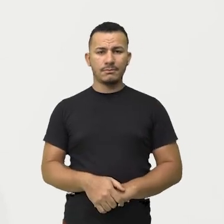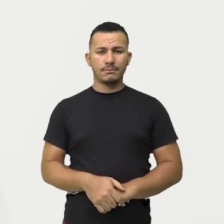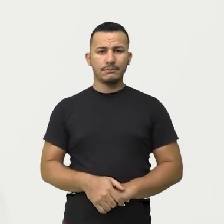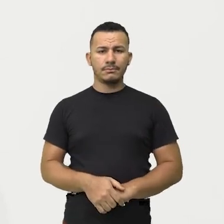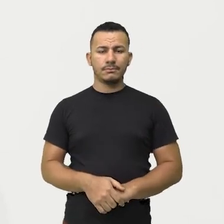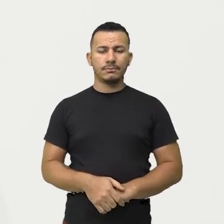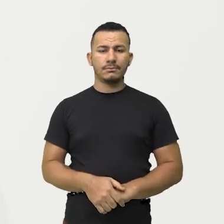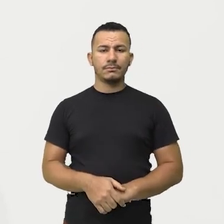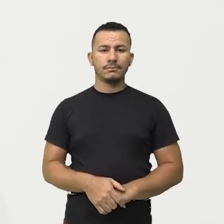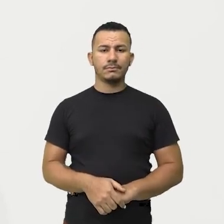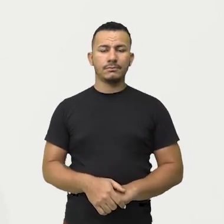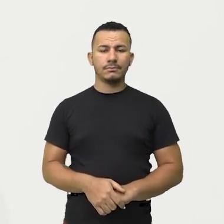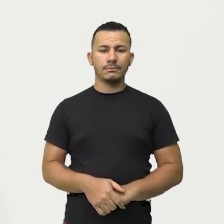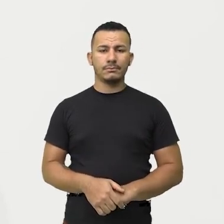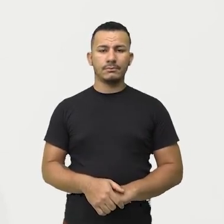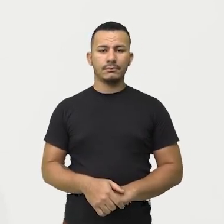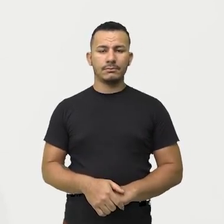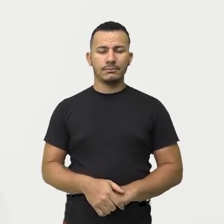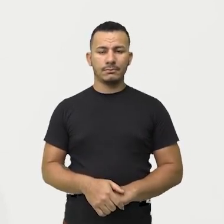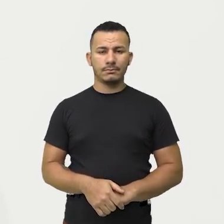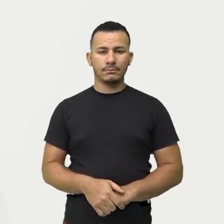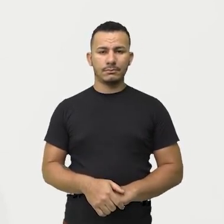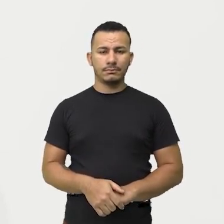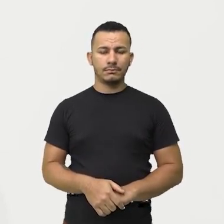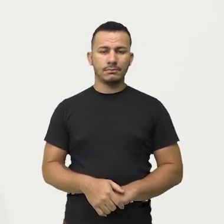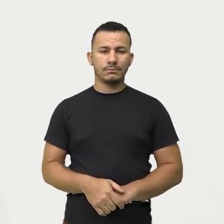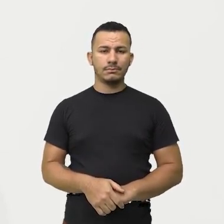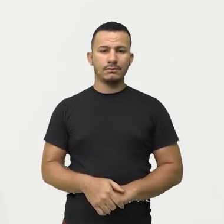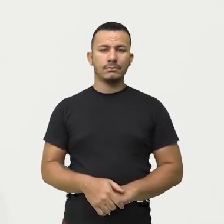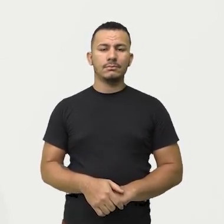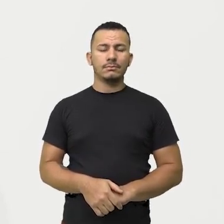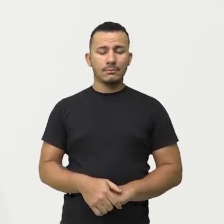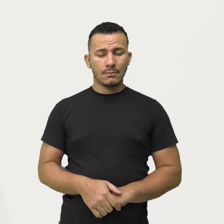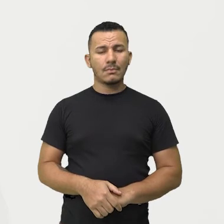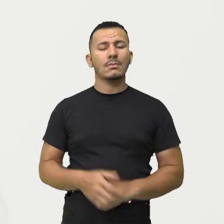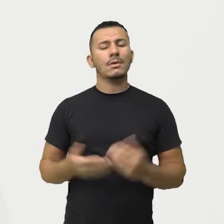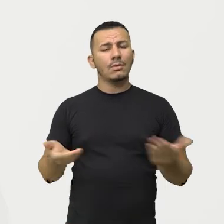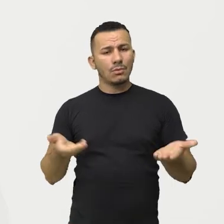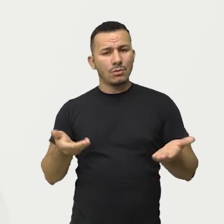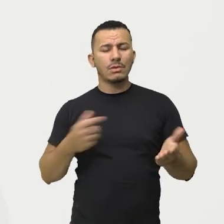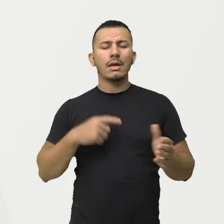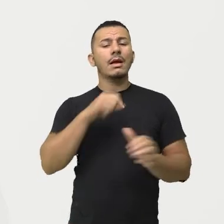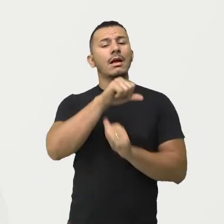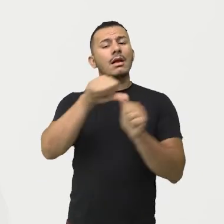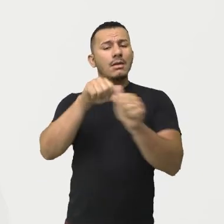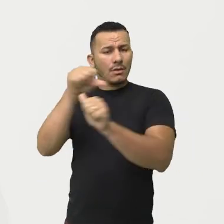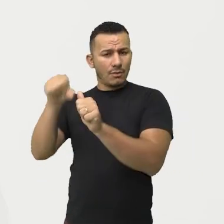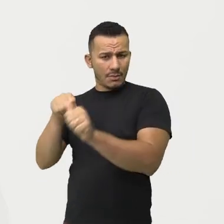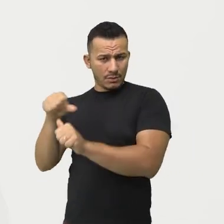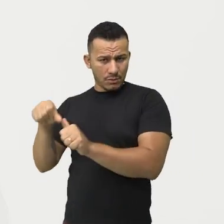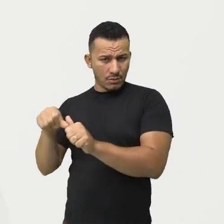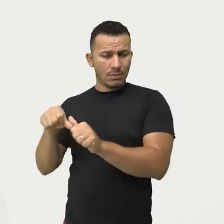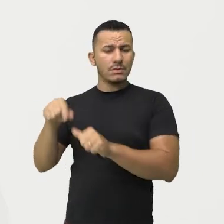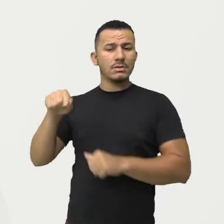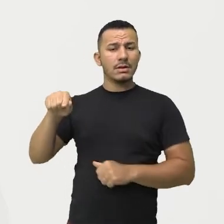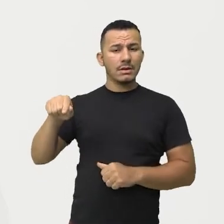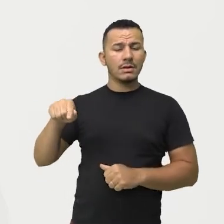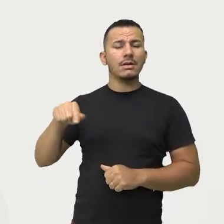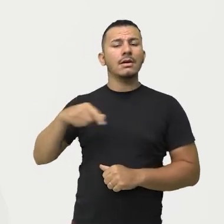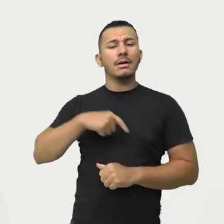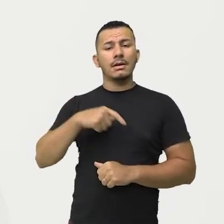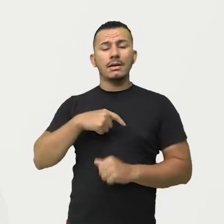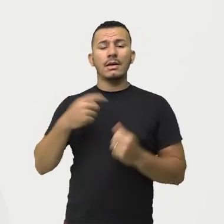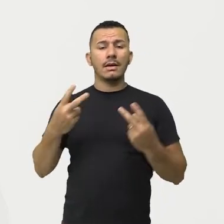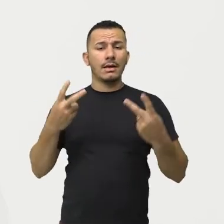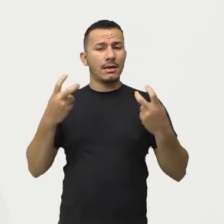maior. Beleza? Então, pessoal, quando a gente está trabalhando com transformações, certo? Eu tenho que